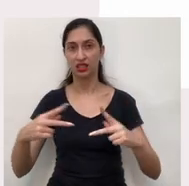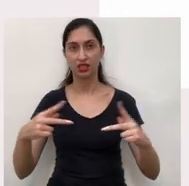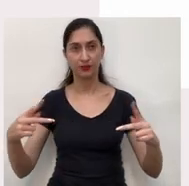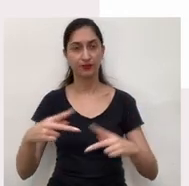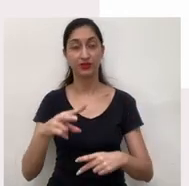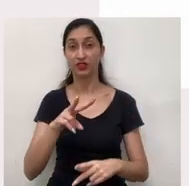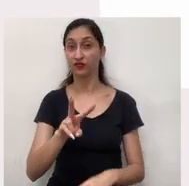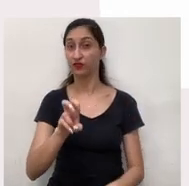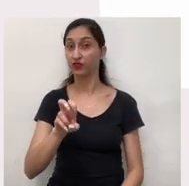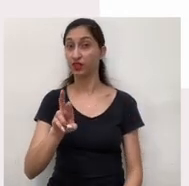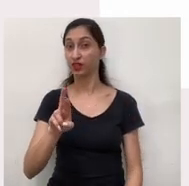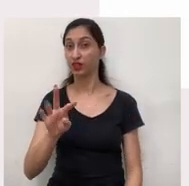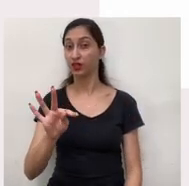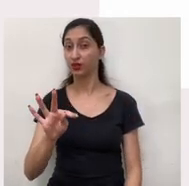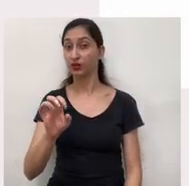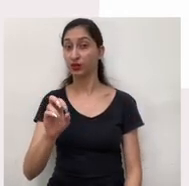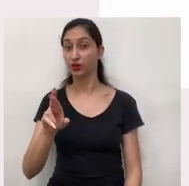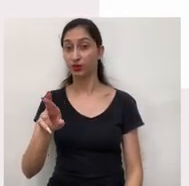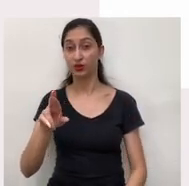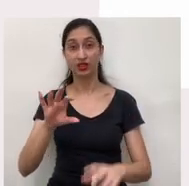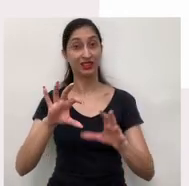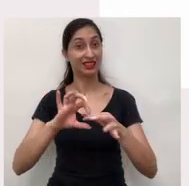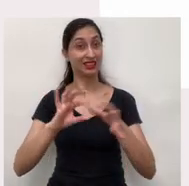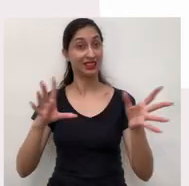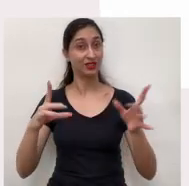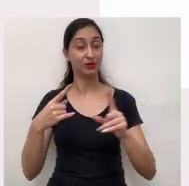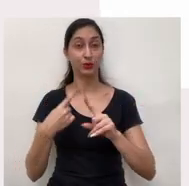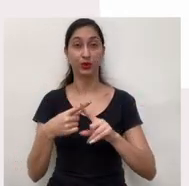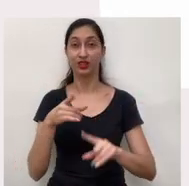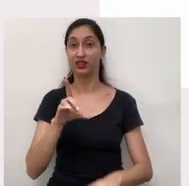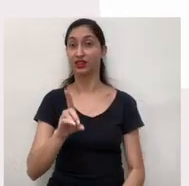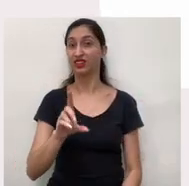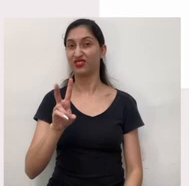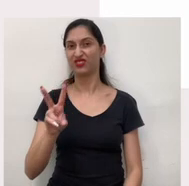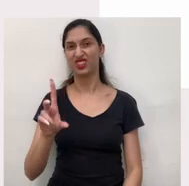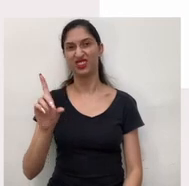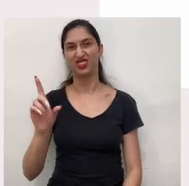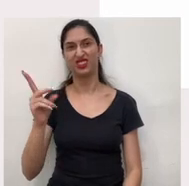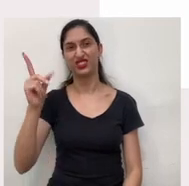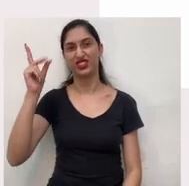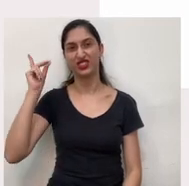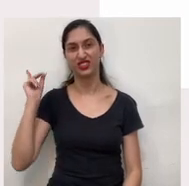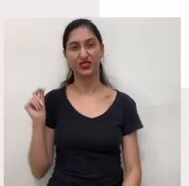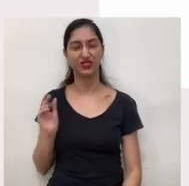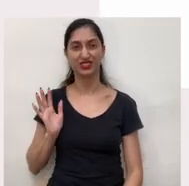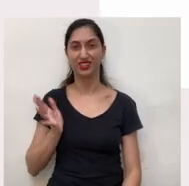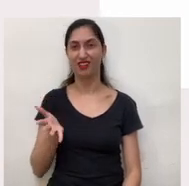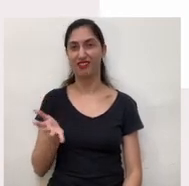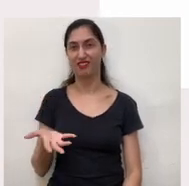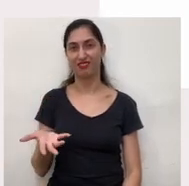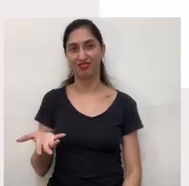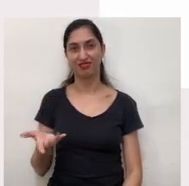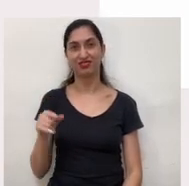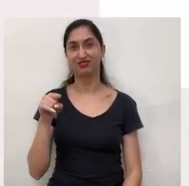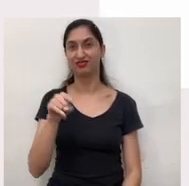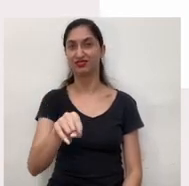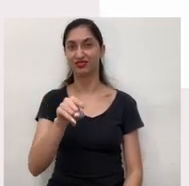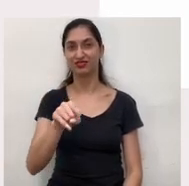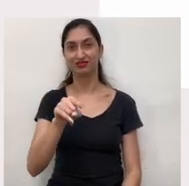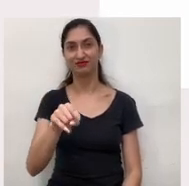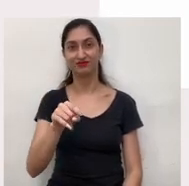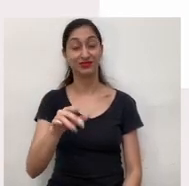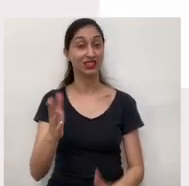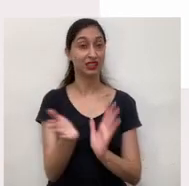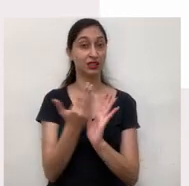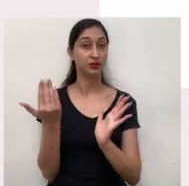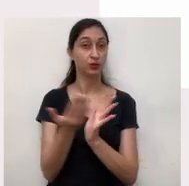vetores disponibilizados, porque o DVD já se tornou uma mídia obsoleta, né? Então esses vetores estão... O livro